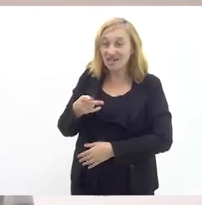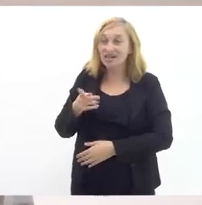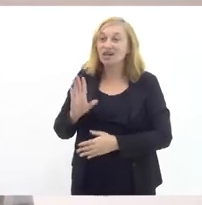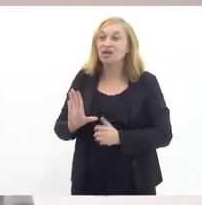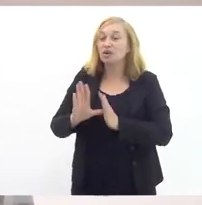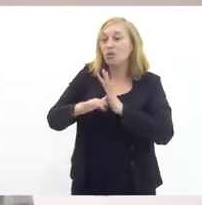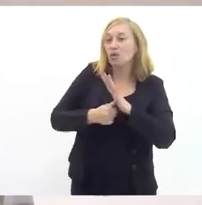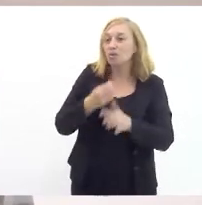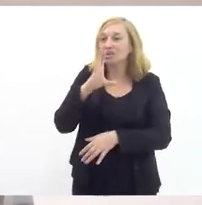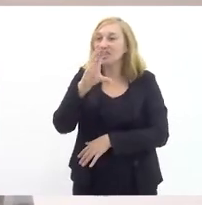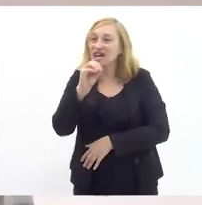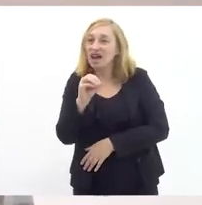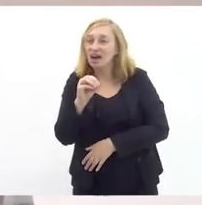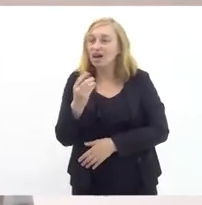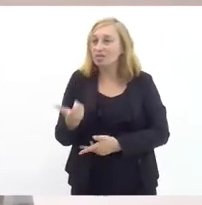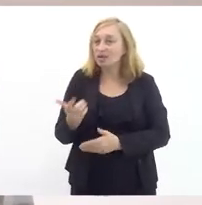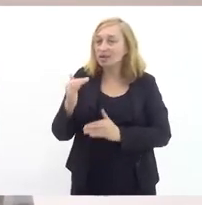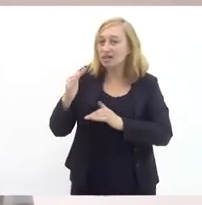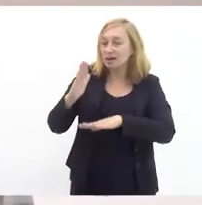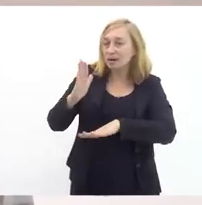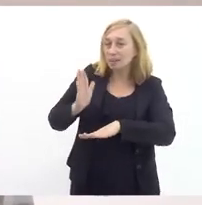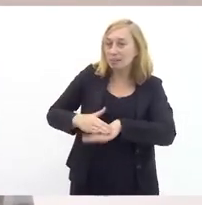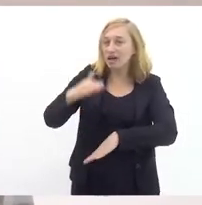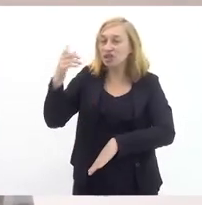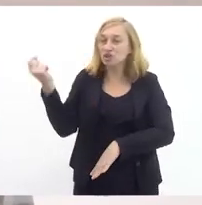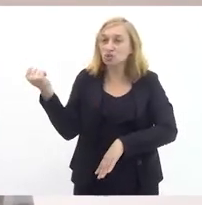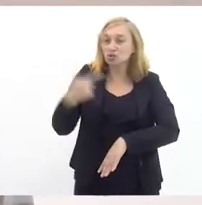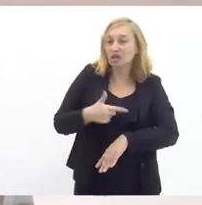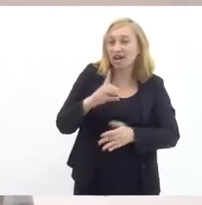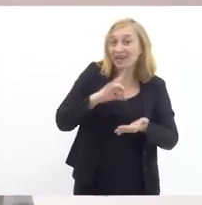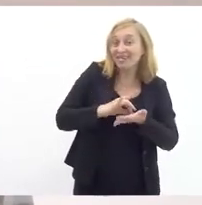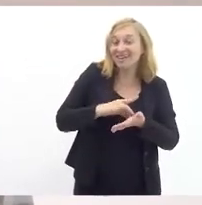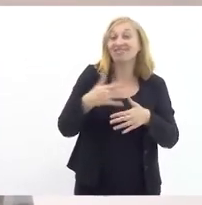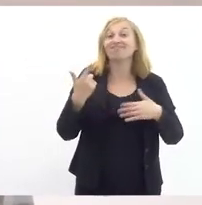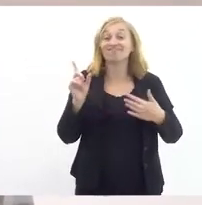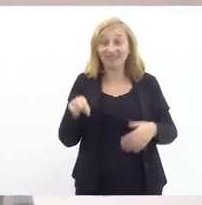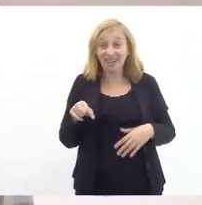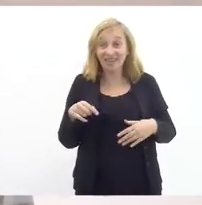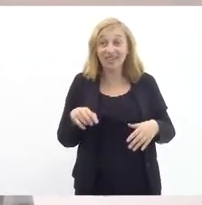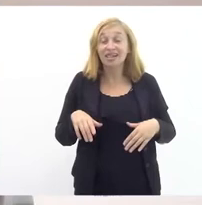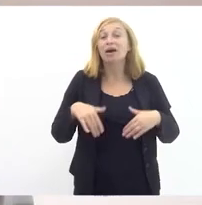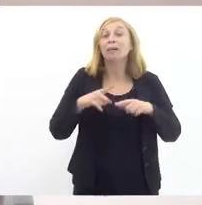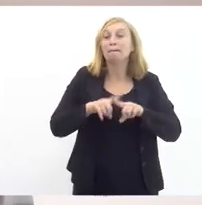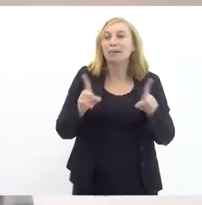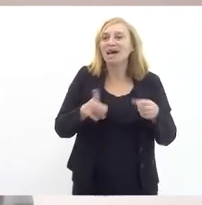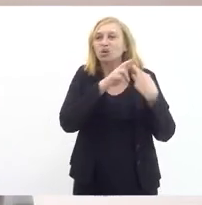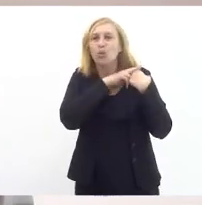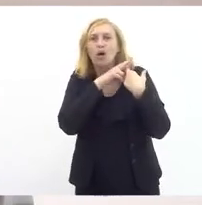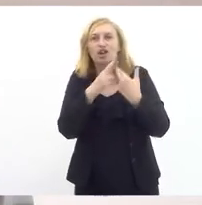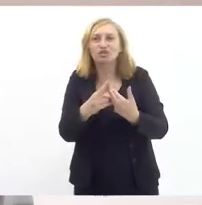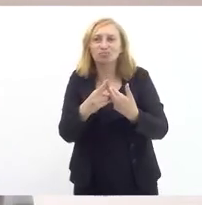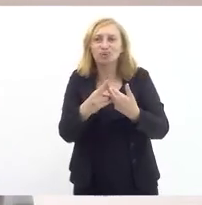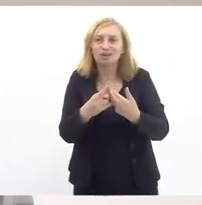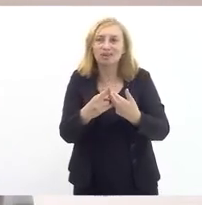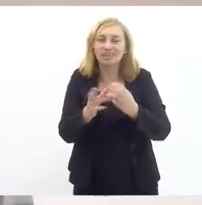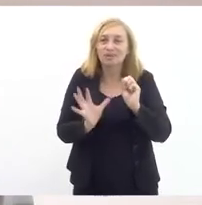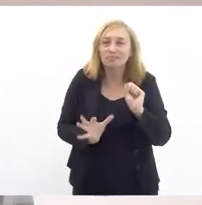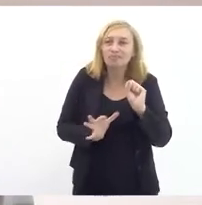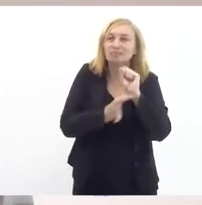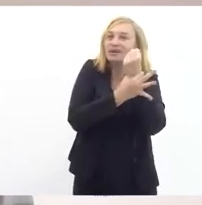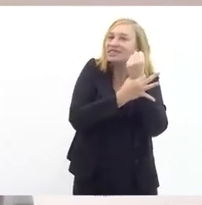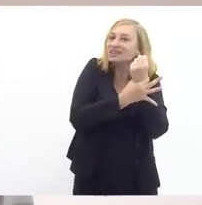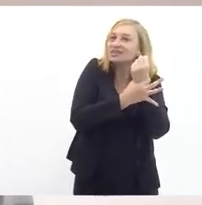os roubos de cabos são muito superiores à realidade. Né? Mas o responsável pela segurança